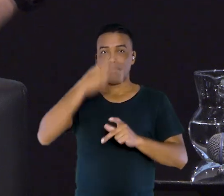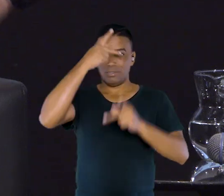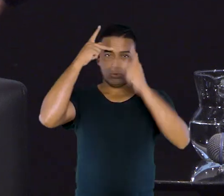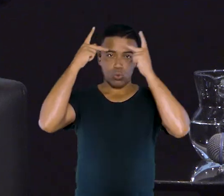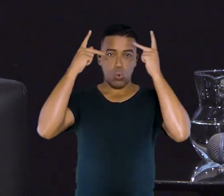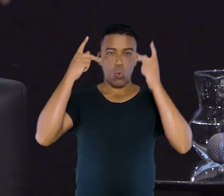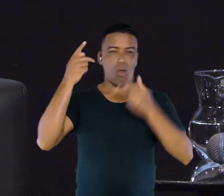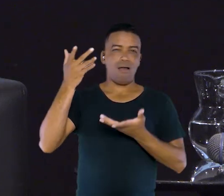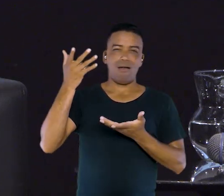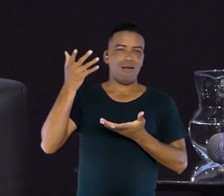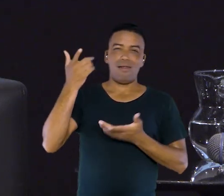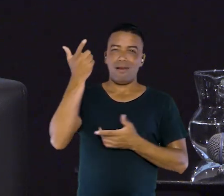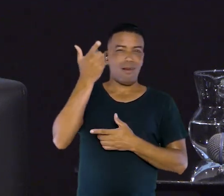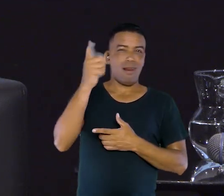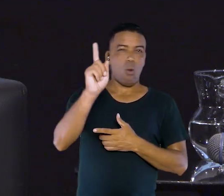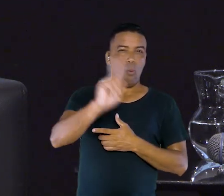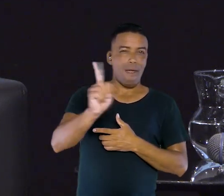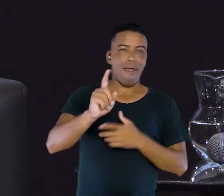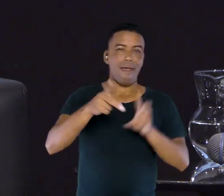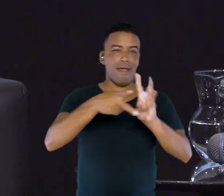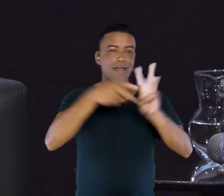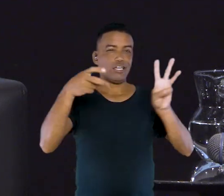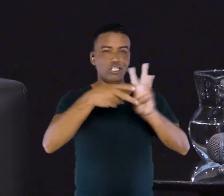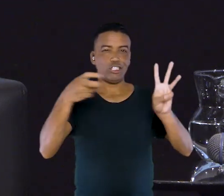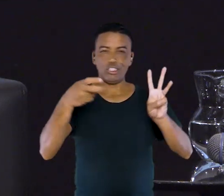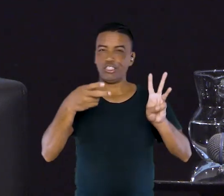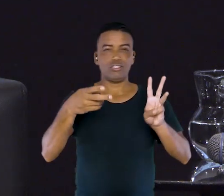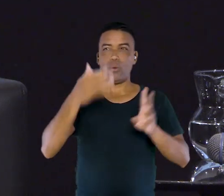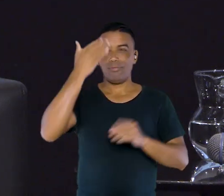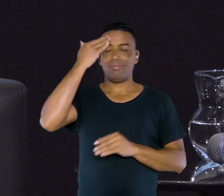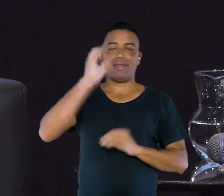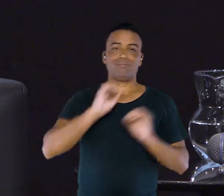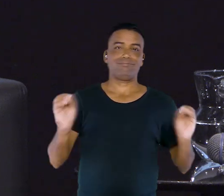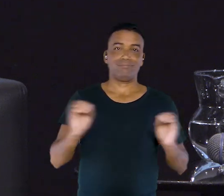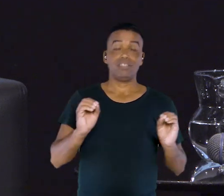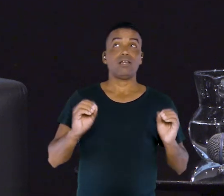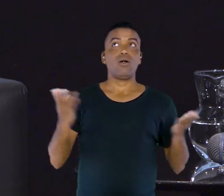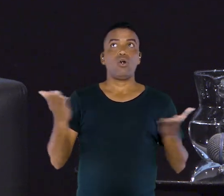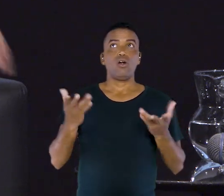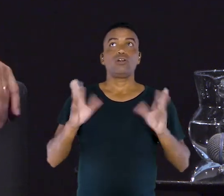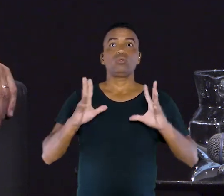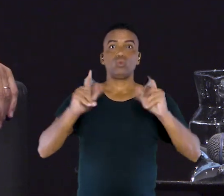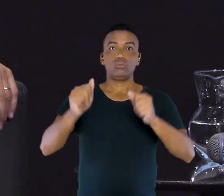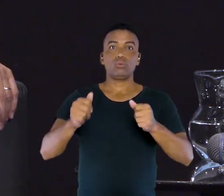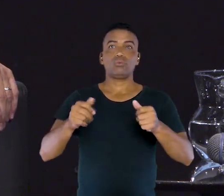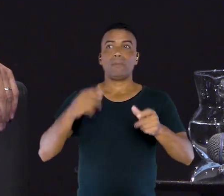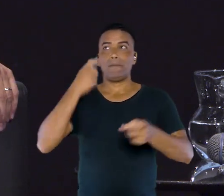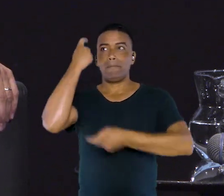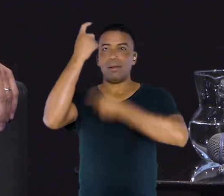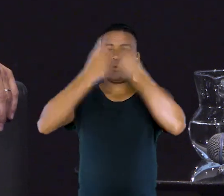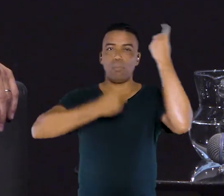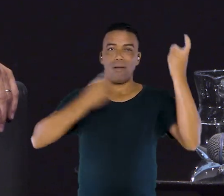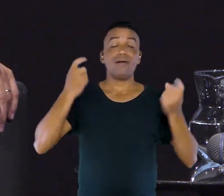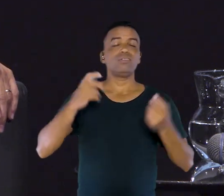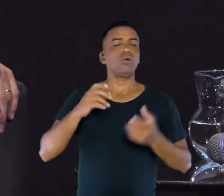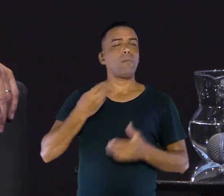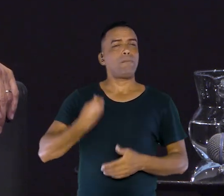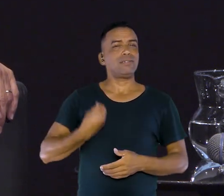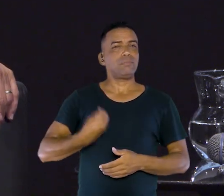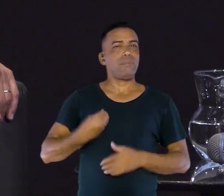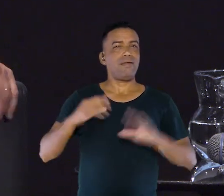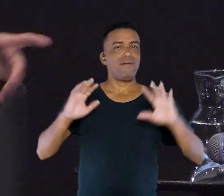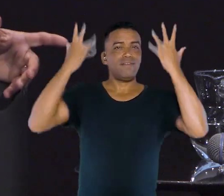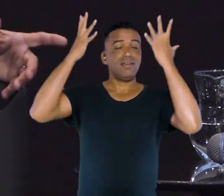é indígena, né, não consegue nem entender direito. Outro dia eu participei agora está todo mundo super preocupado com a Amazônia, eu participei de um evento outro